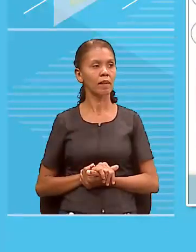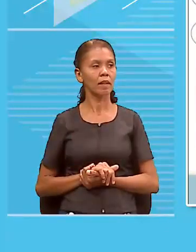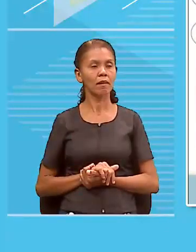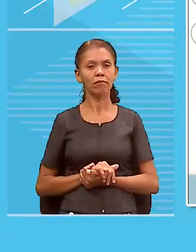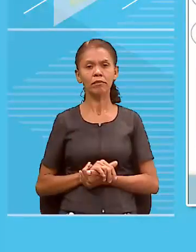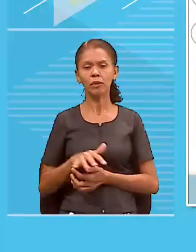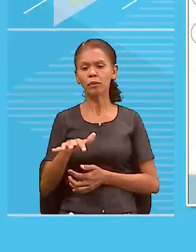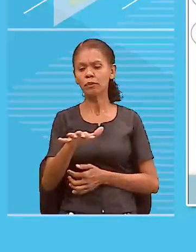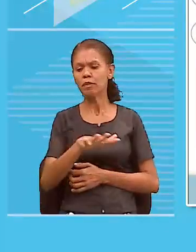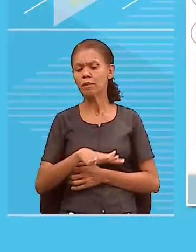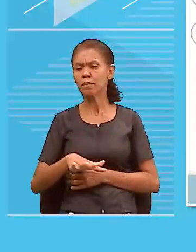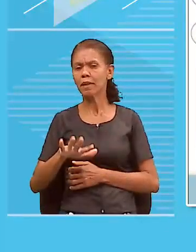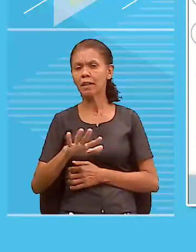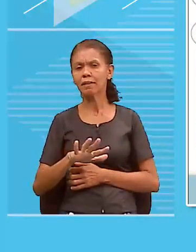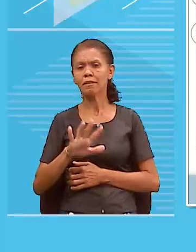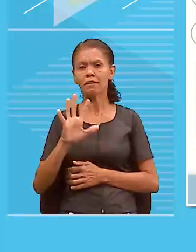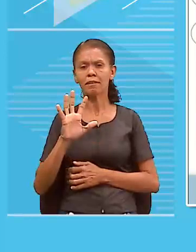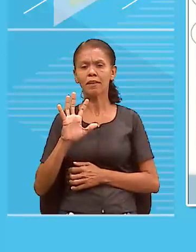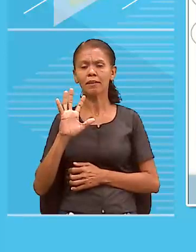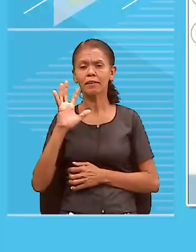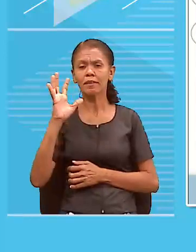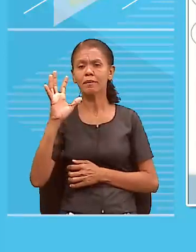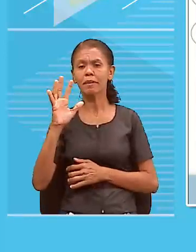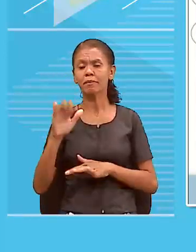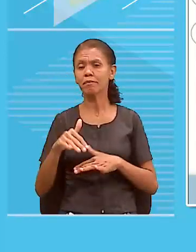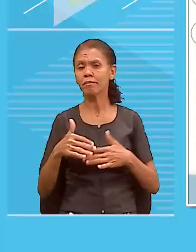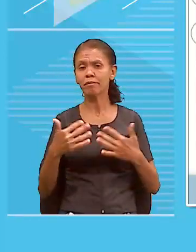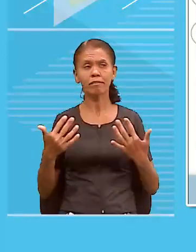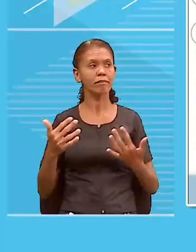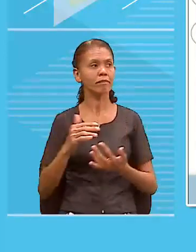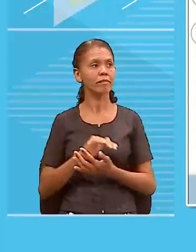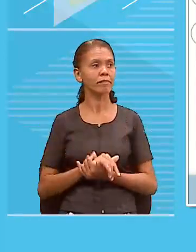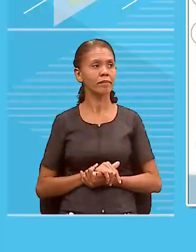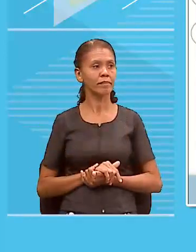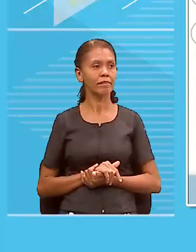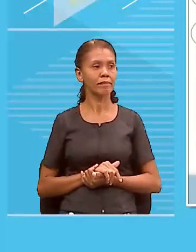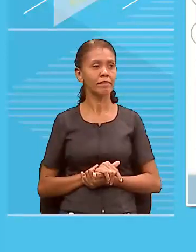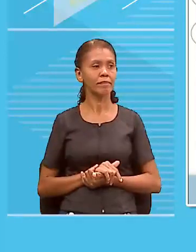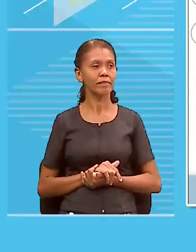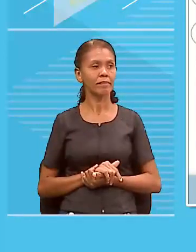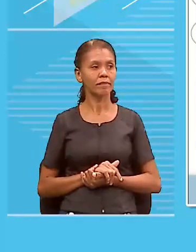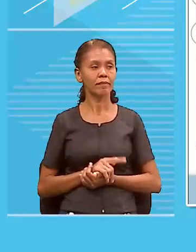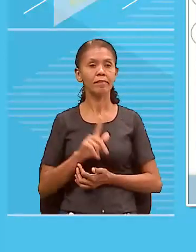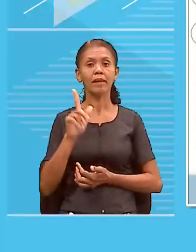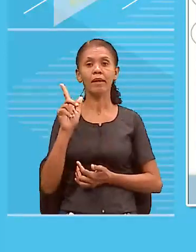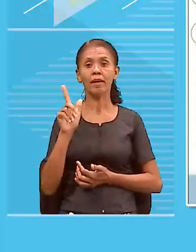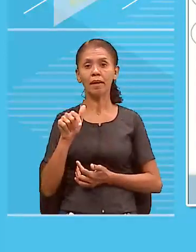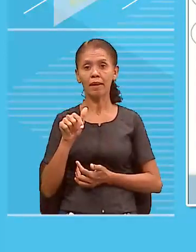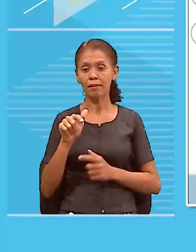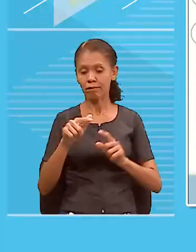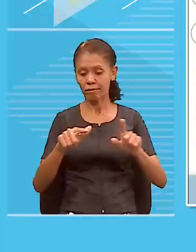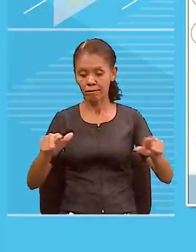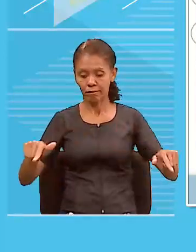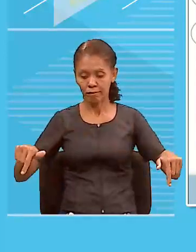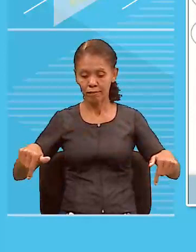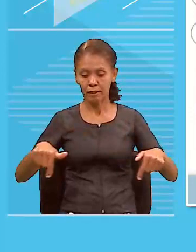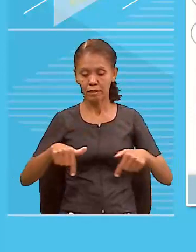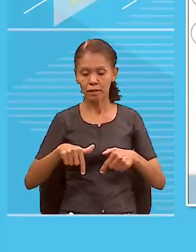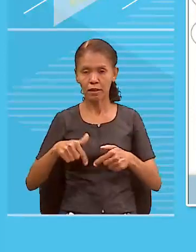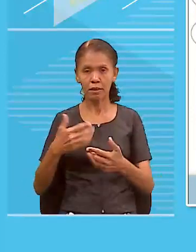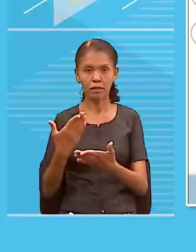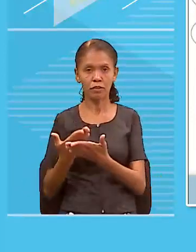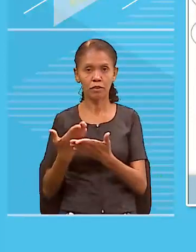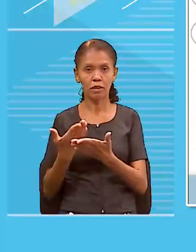está acontecendo Professor você que tá acontecendo nossa sala de aula porque isso aqui é um